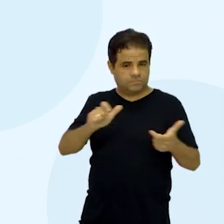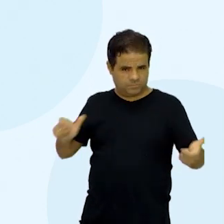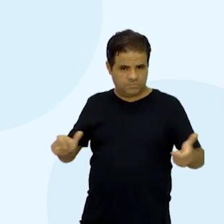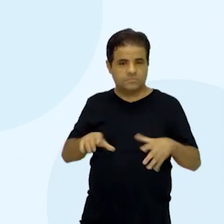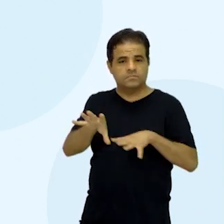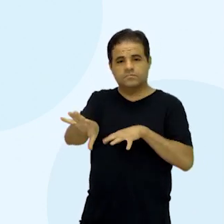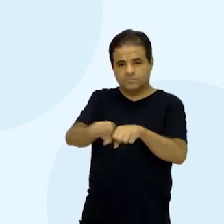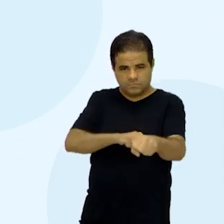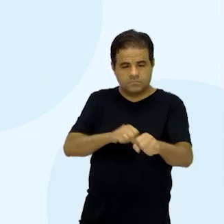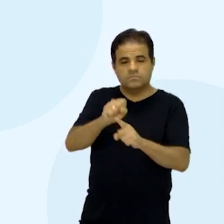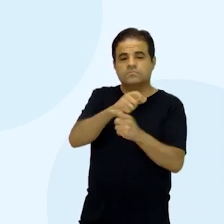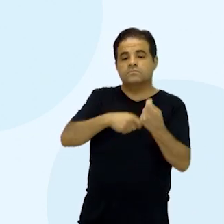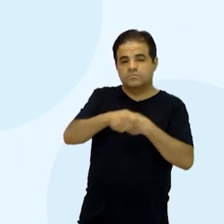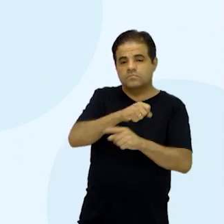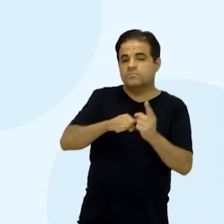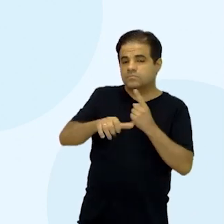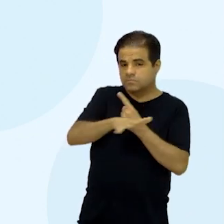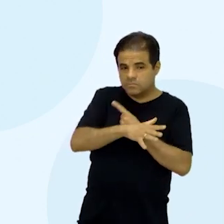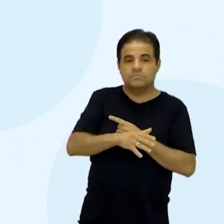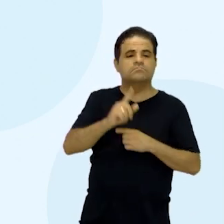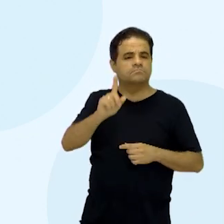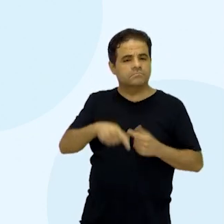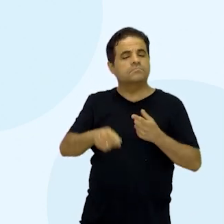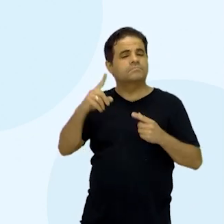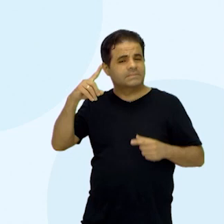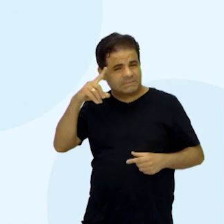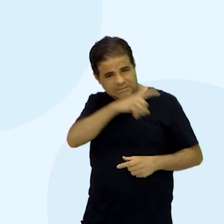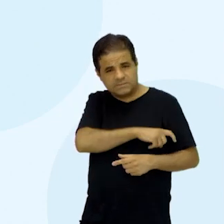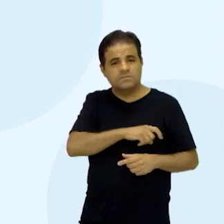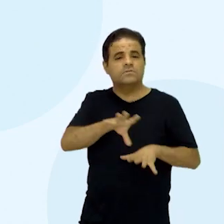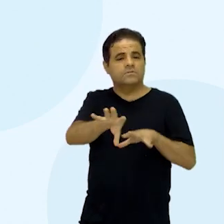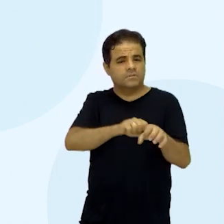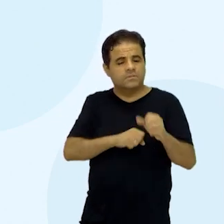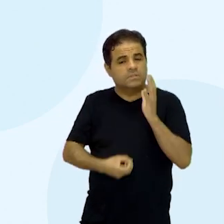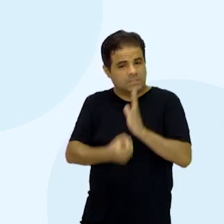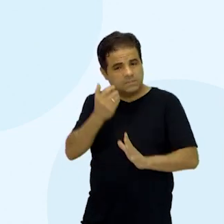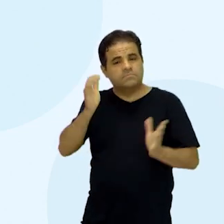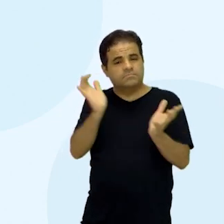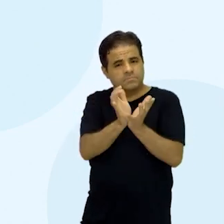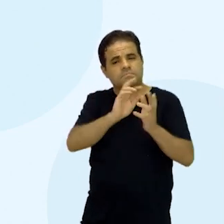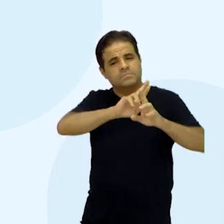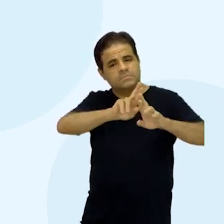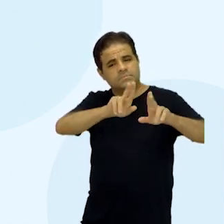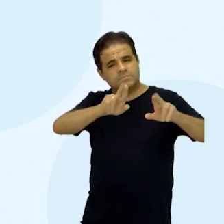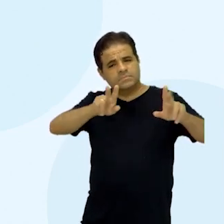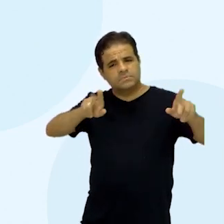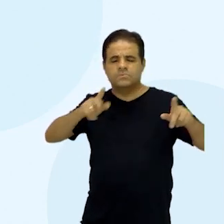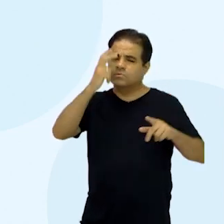da formação socioeconômica eram complexas, formadas por